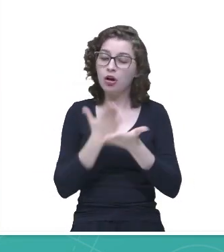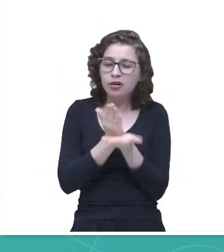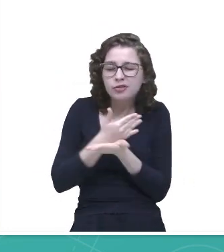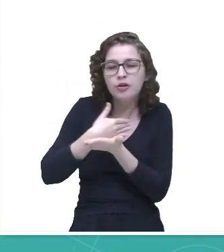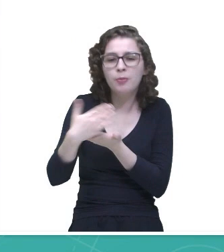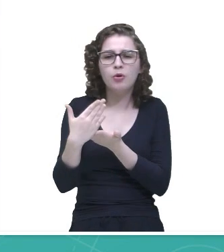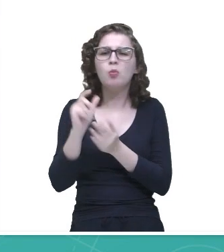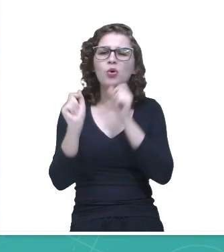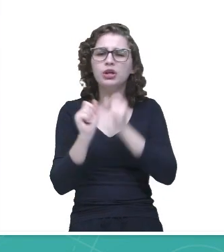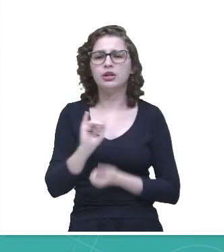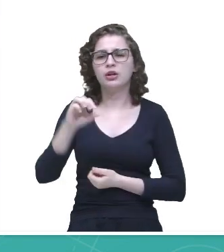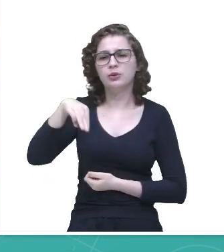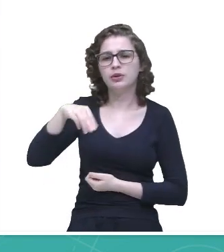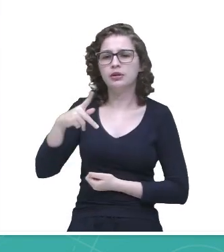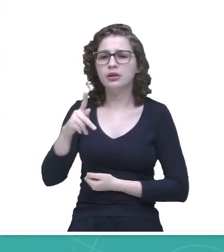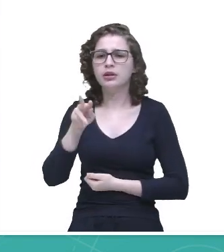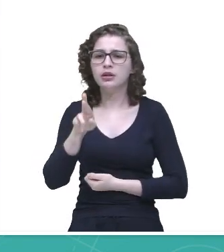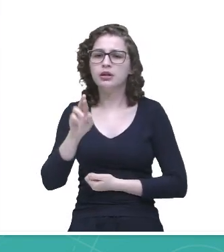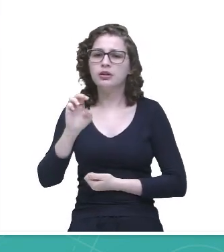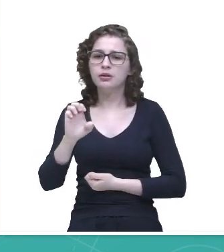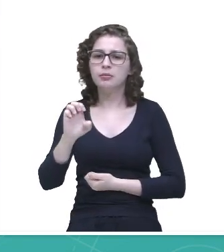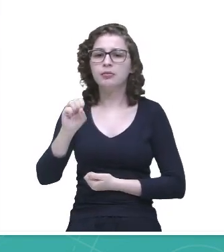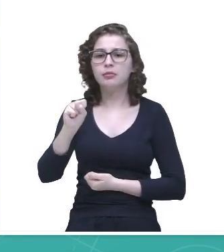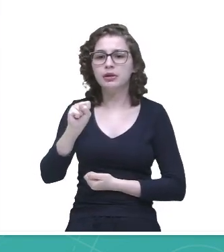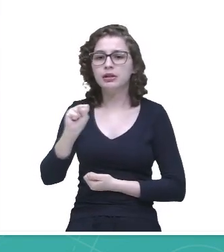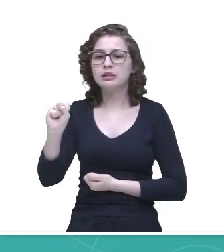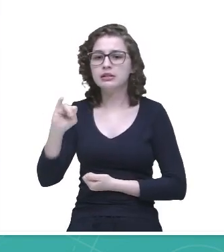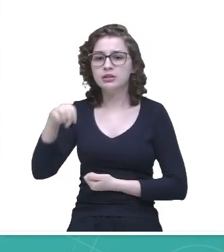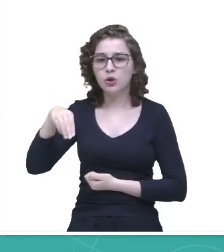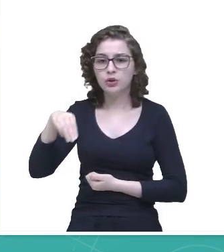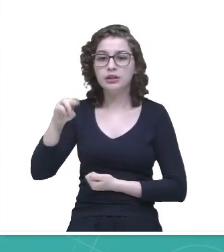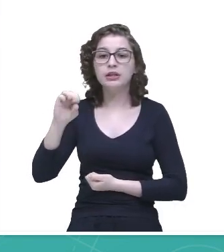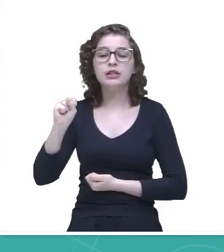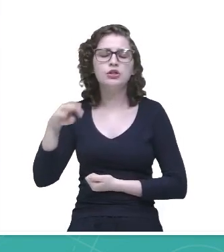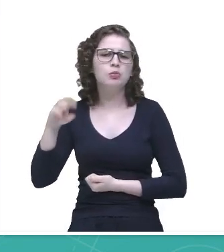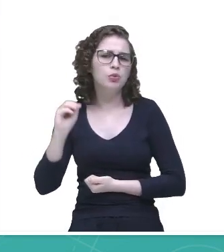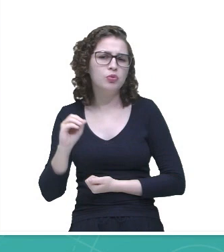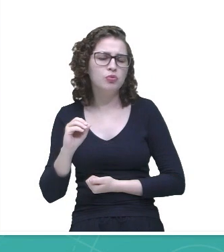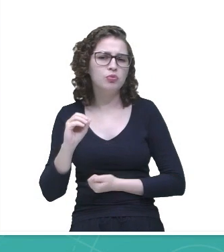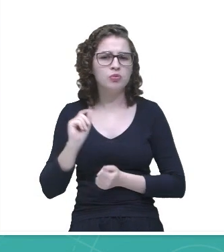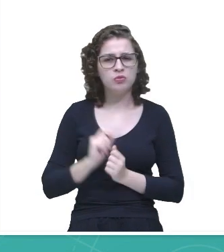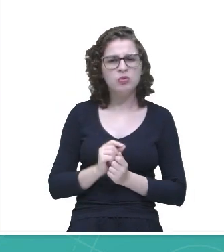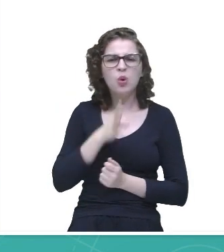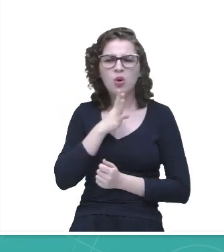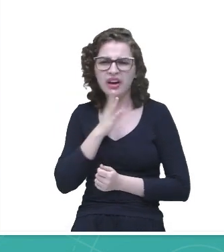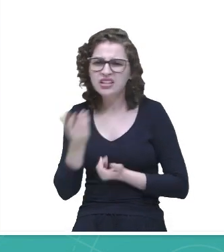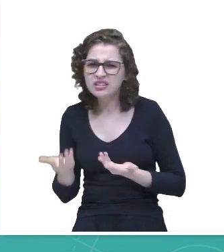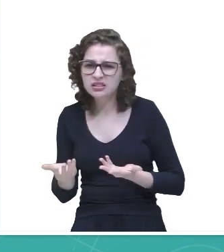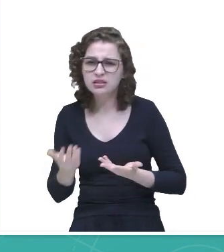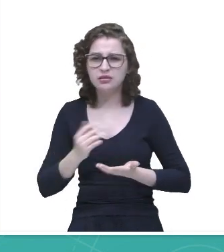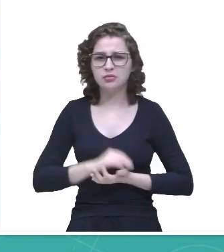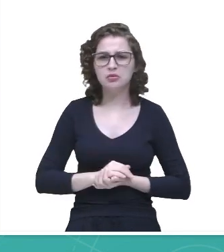é o impressionismo. O que é impressão? Já vem da palavra impressão, não é verdade? Impressionismo. E qual é